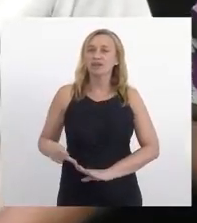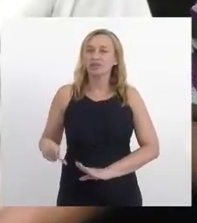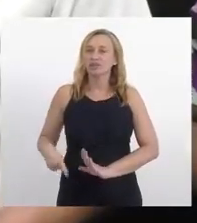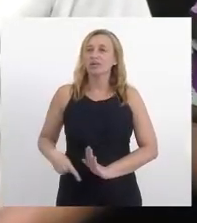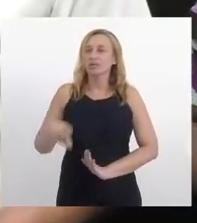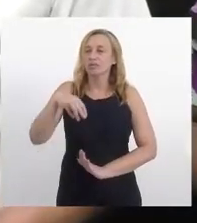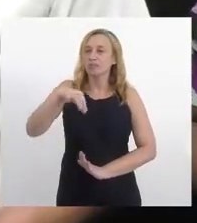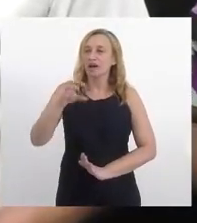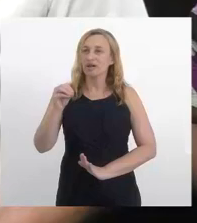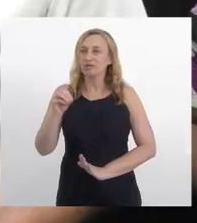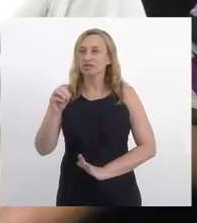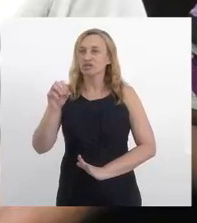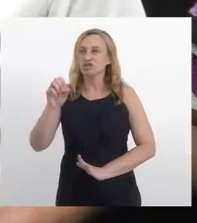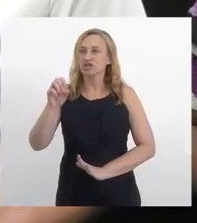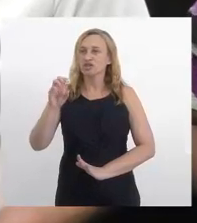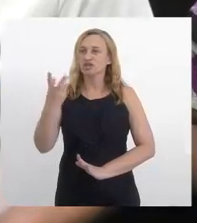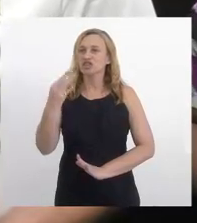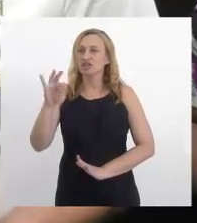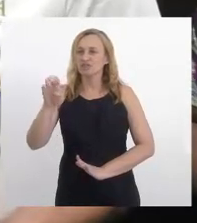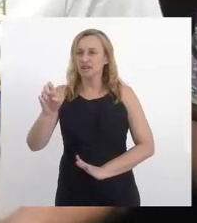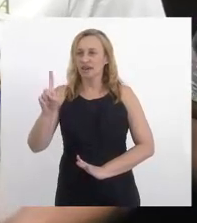Xavier. Anderson Ferreira.